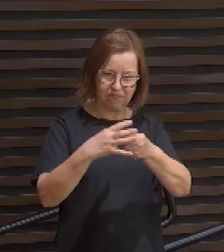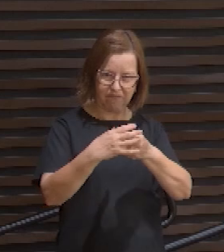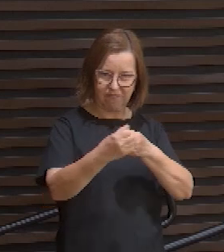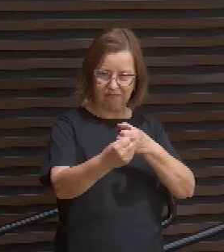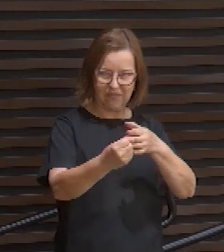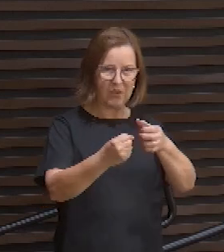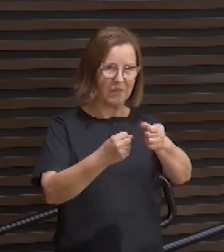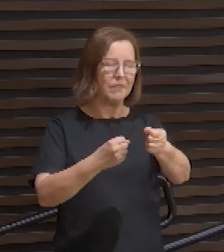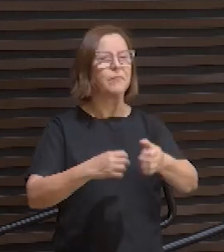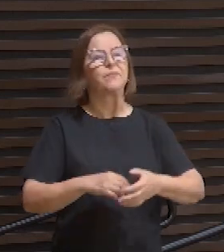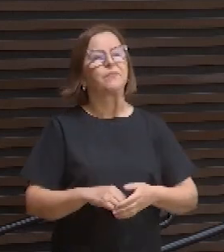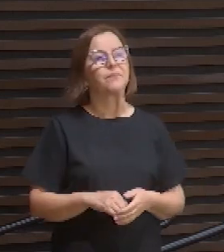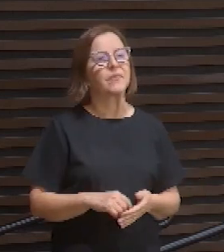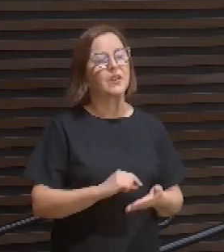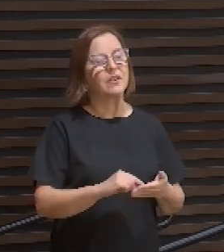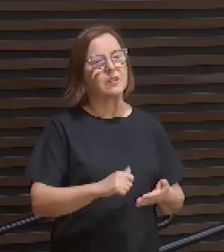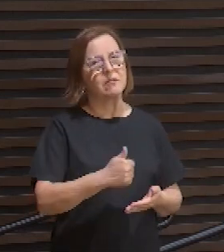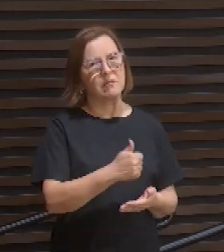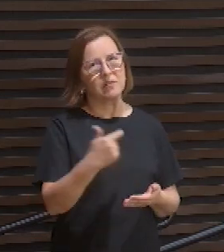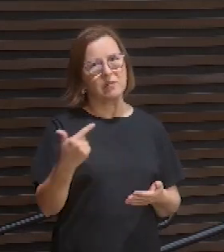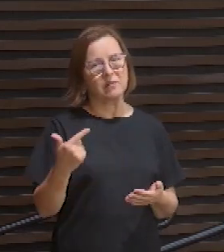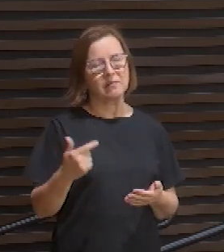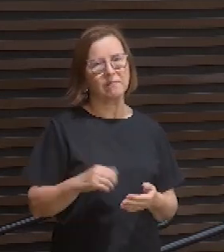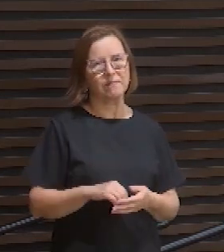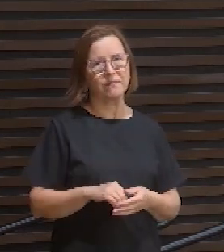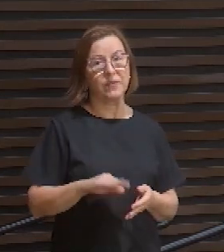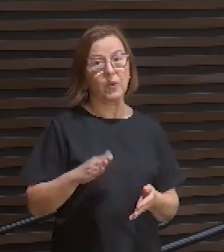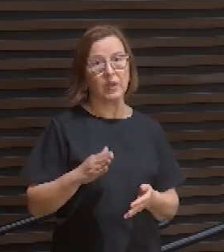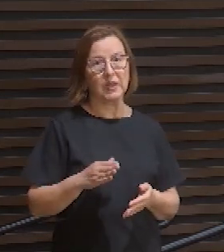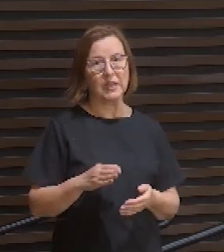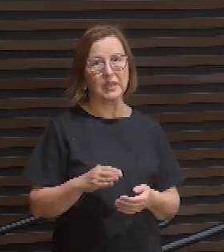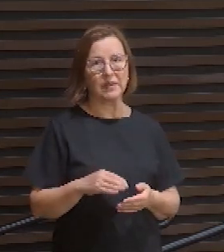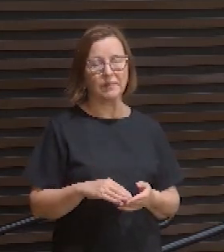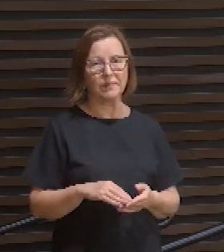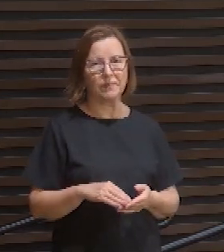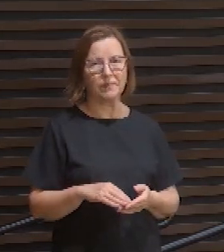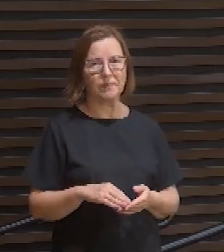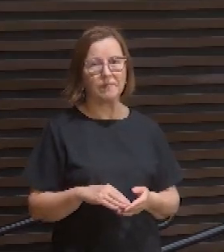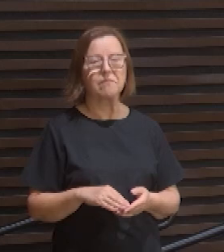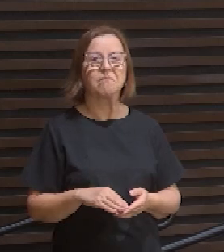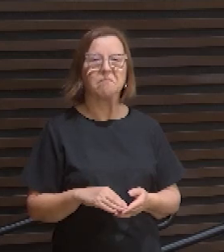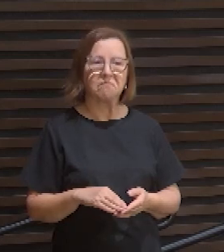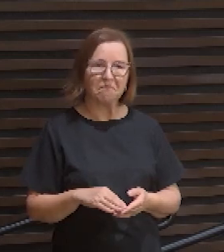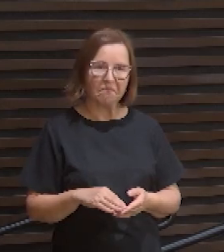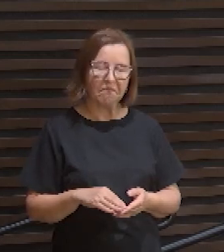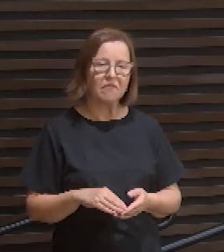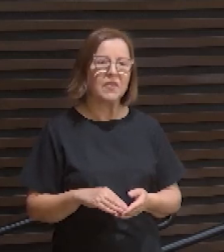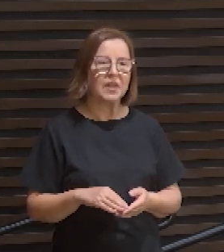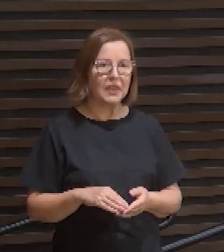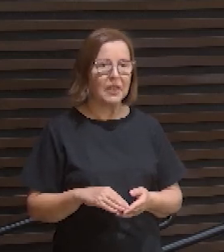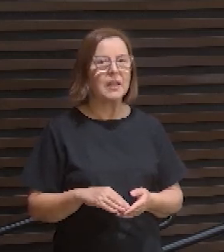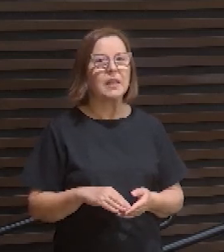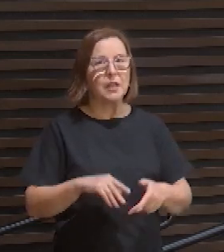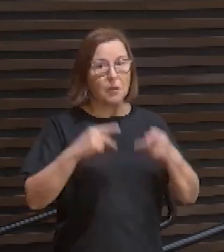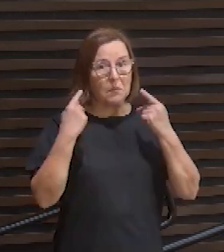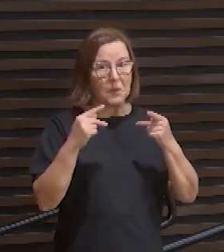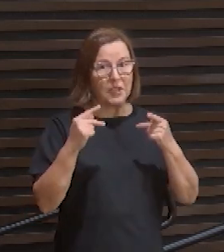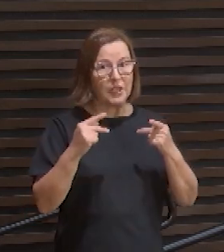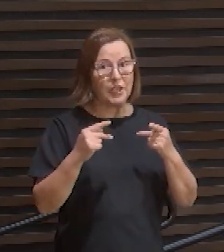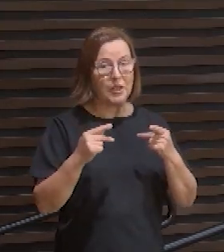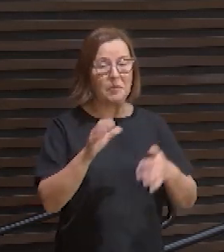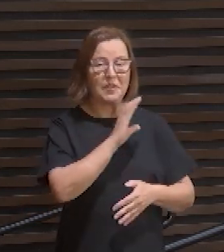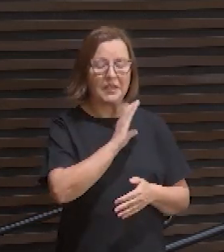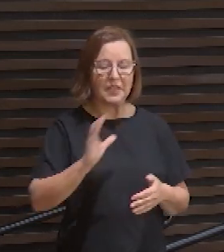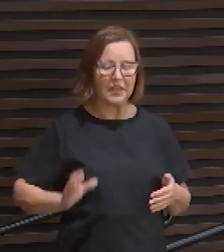Verso 12. Ora, se é corrente pregar-se que Cristo ressuscitou dentre os mortos,